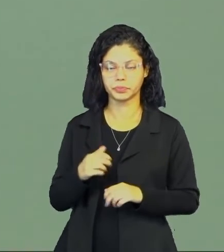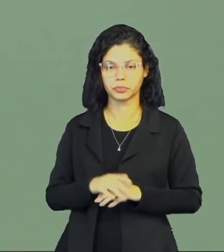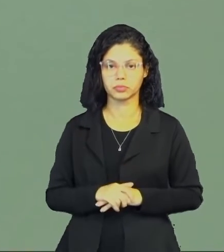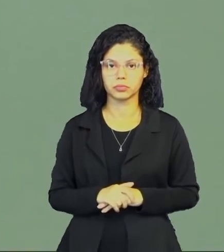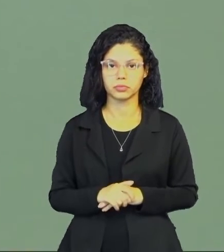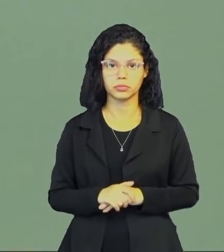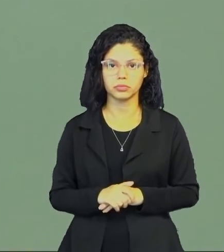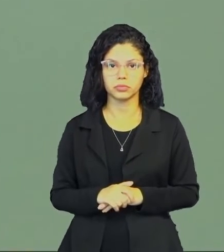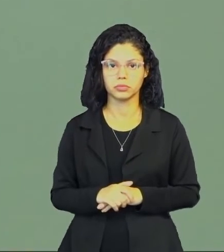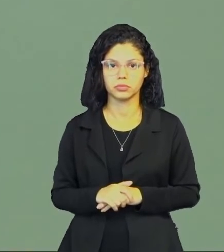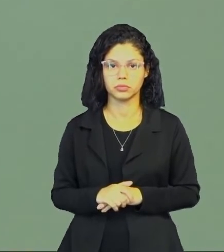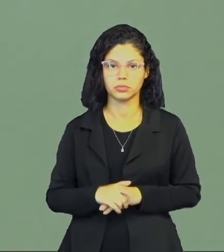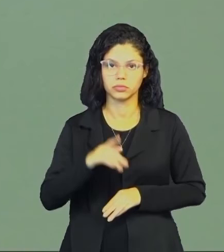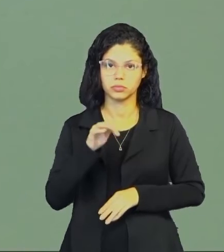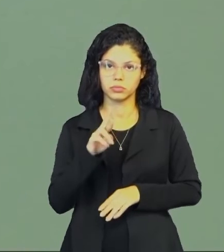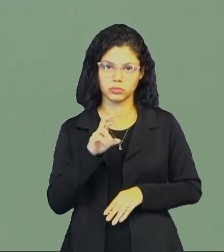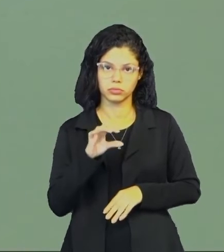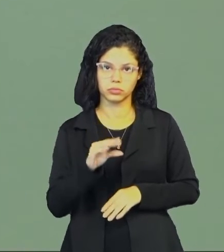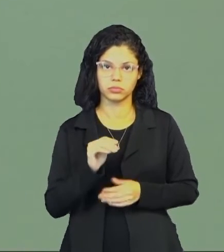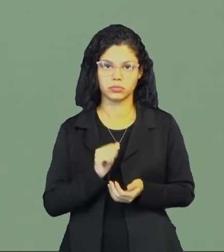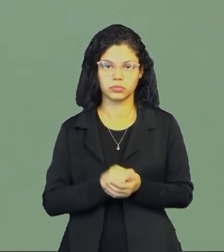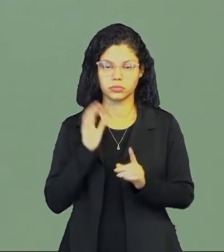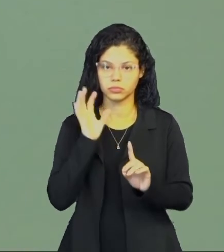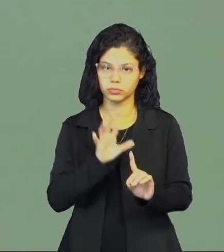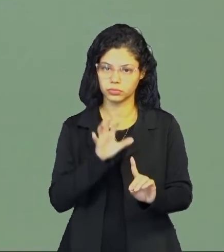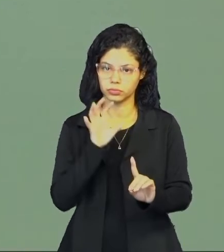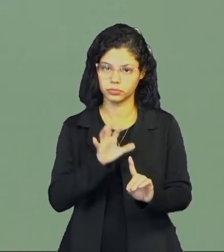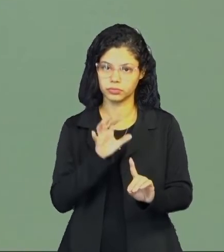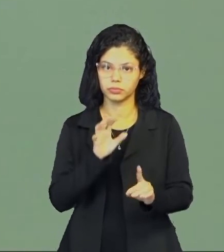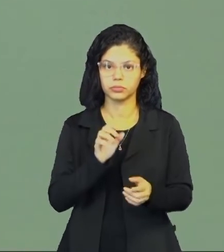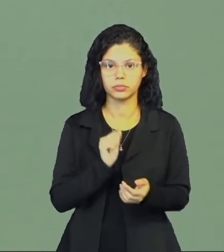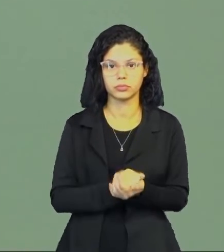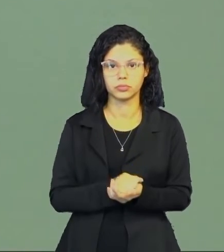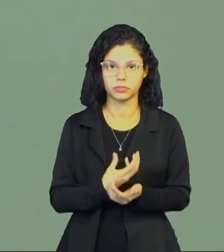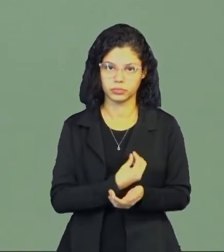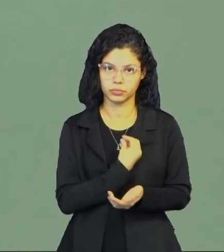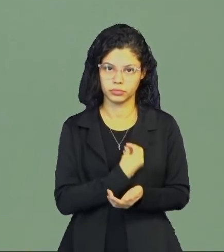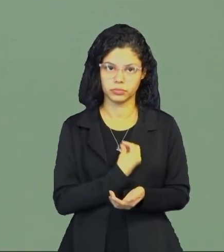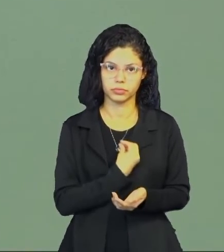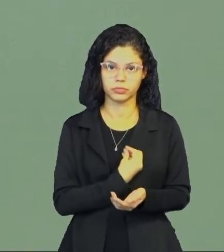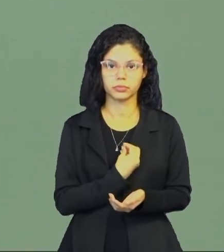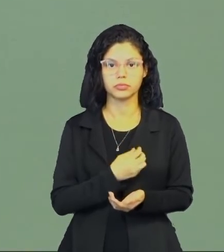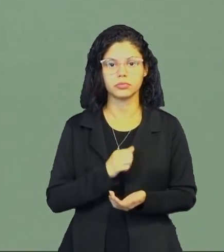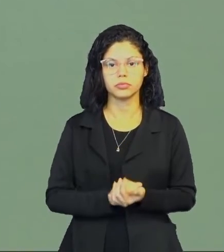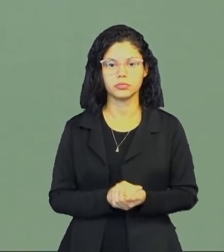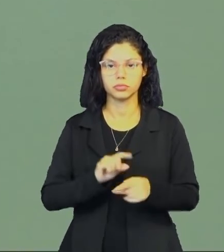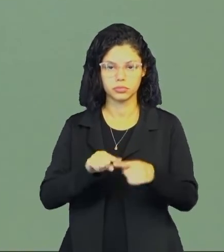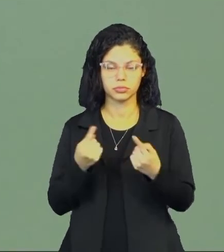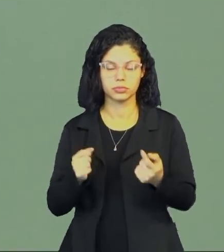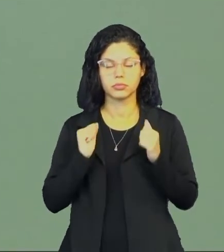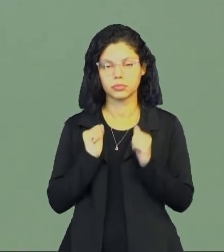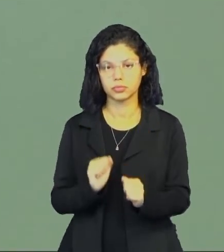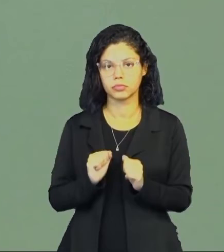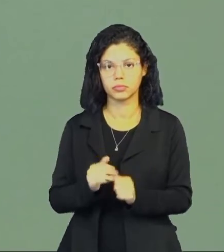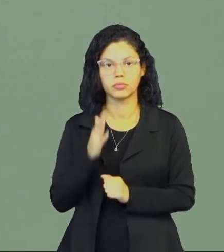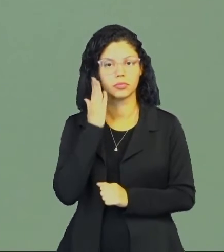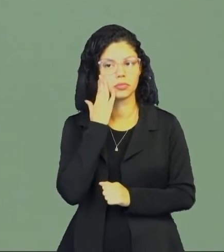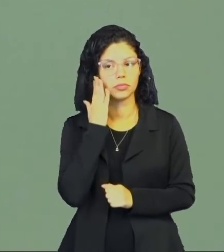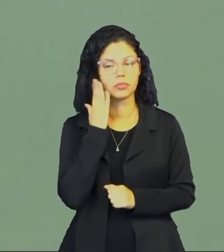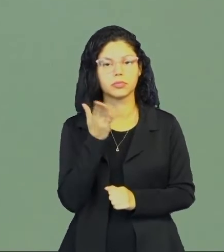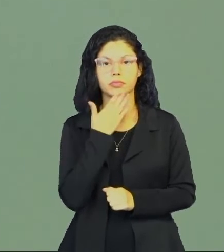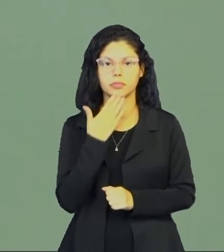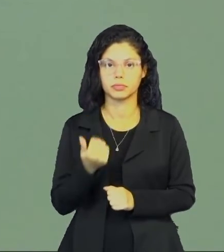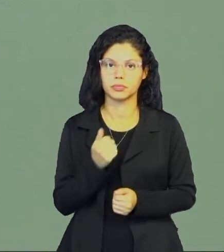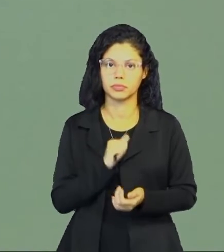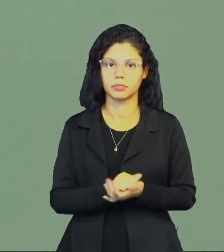um critério, para não se deixar influenciar pela sua vivência do presente. Mas a gente pode entender